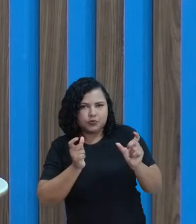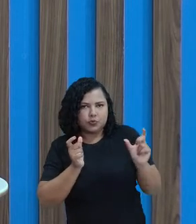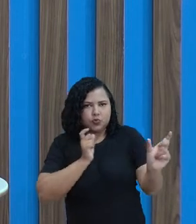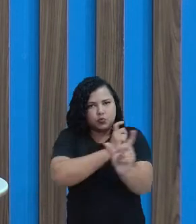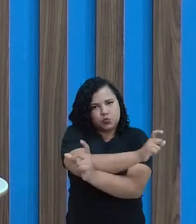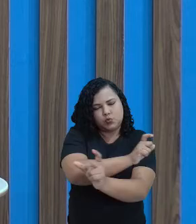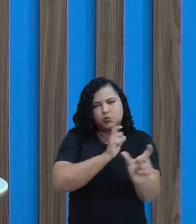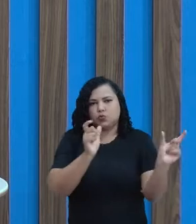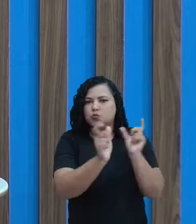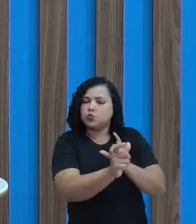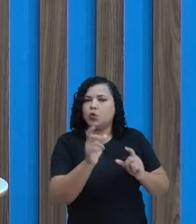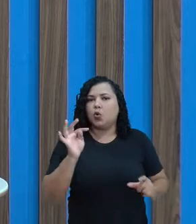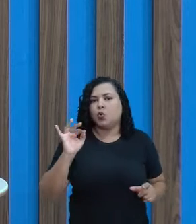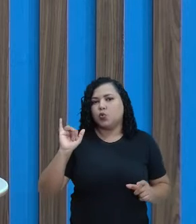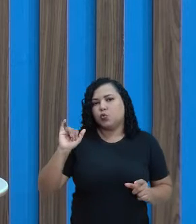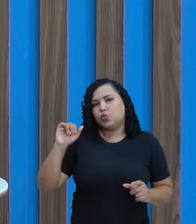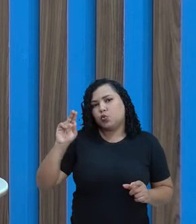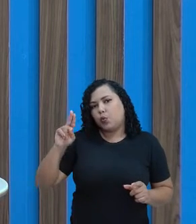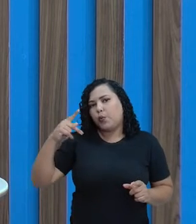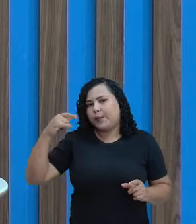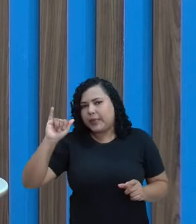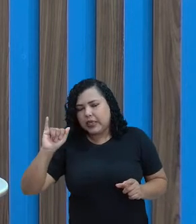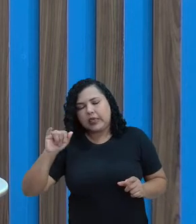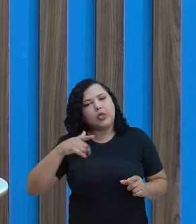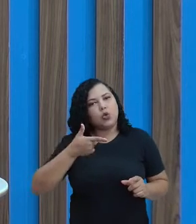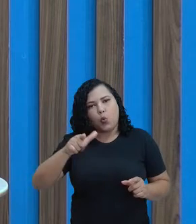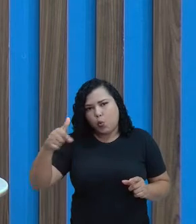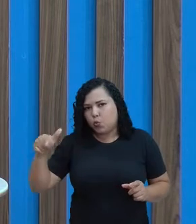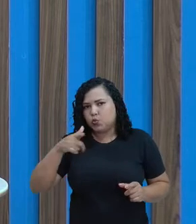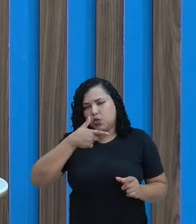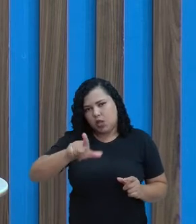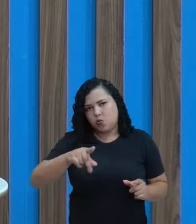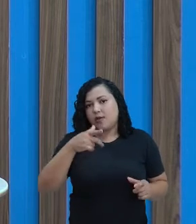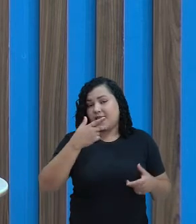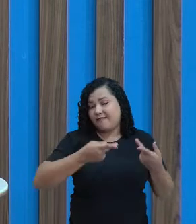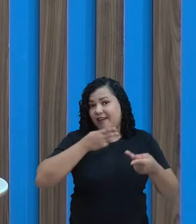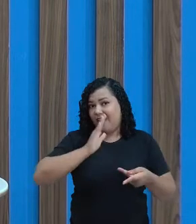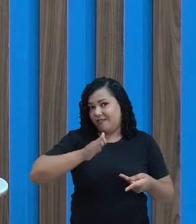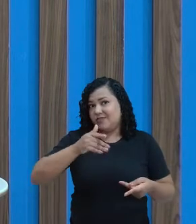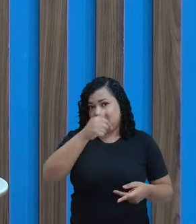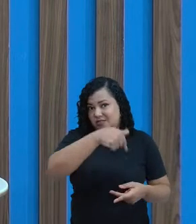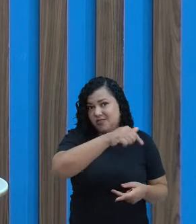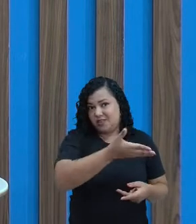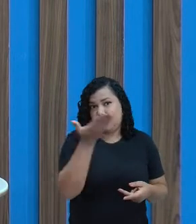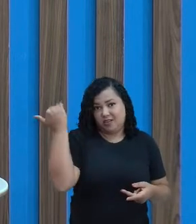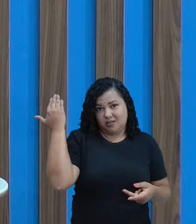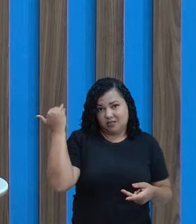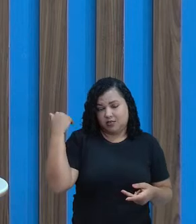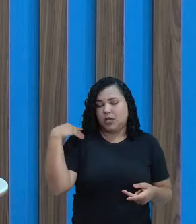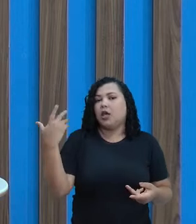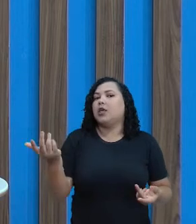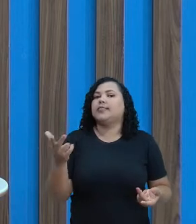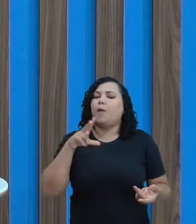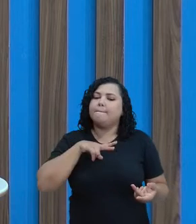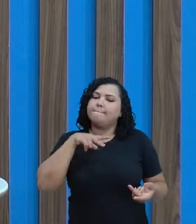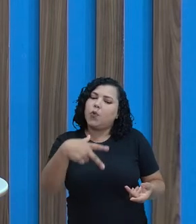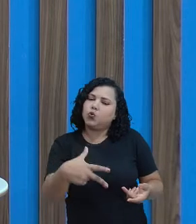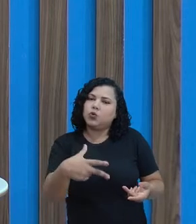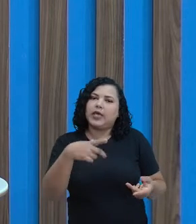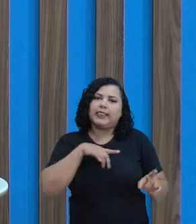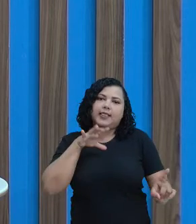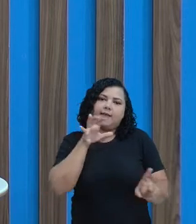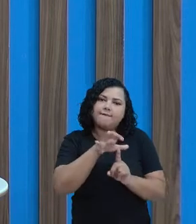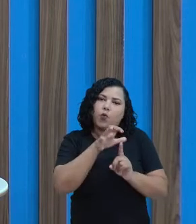do guarani ou de qualquer outro idioma que houvesse aqui também. Então, o português vai sofrer